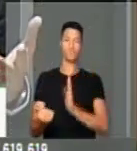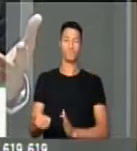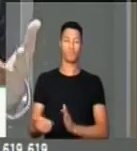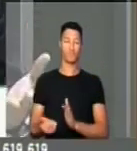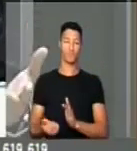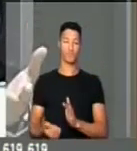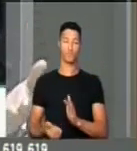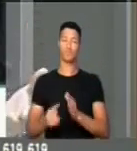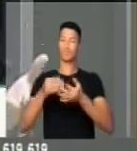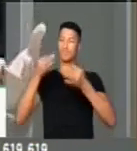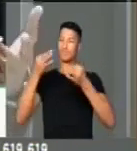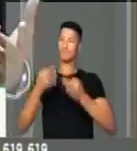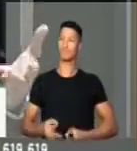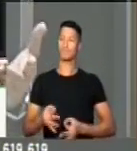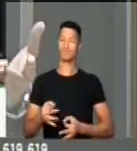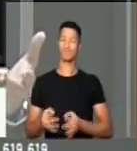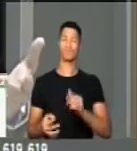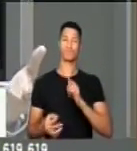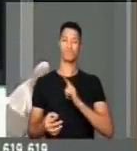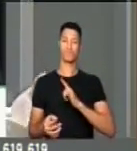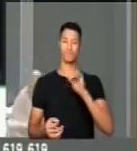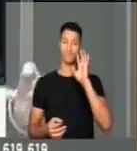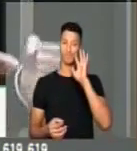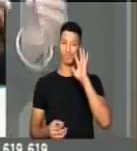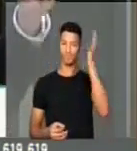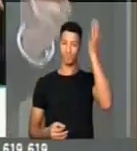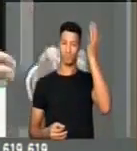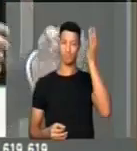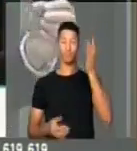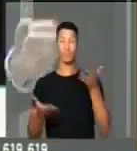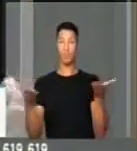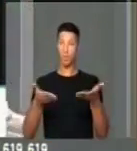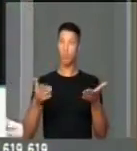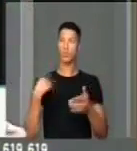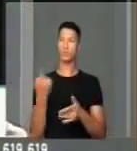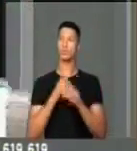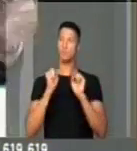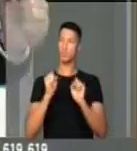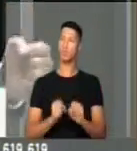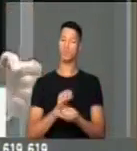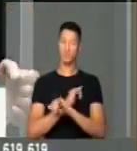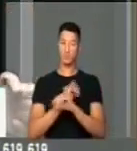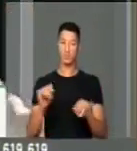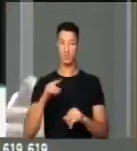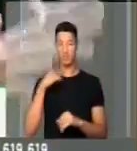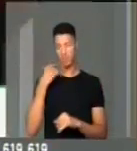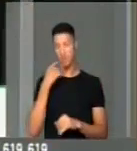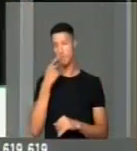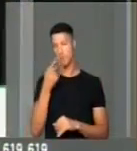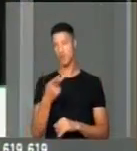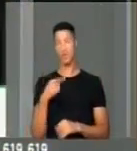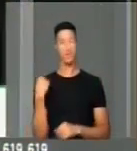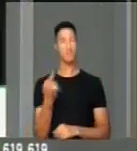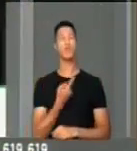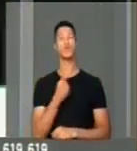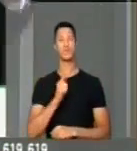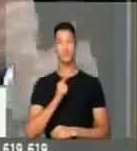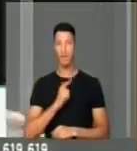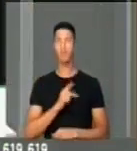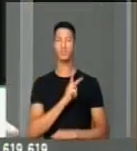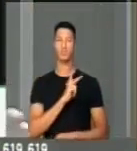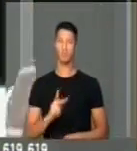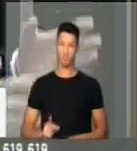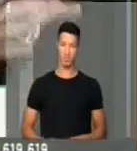Brasil, com certeza, tem a solução. Hoje podemos dizer, deputado André, nós temos